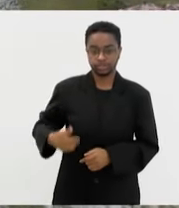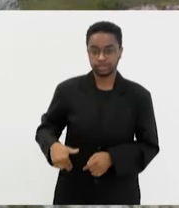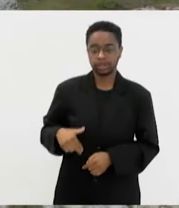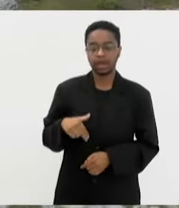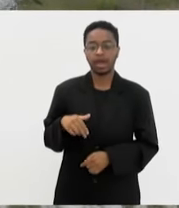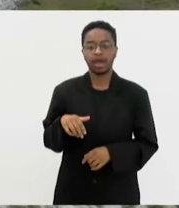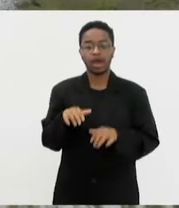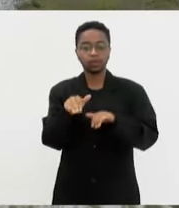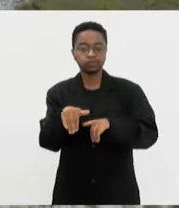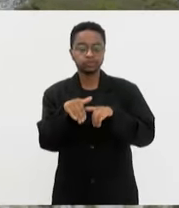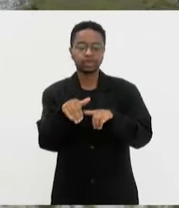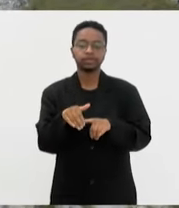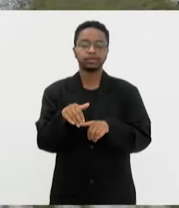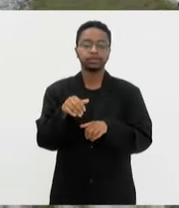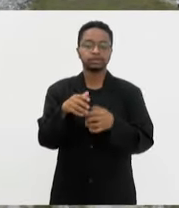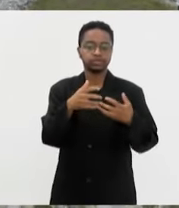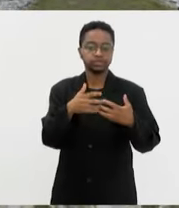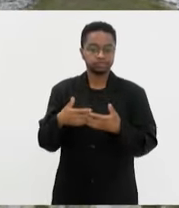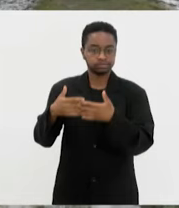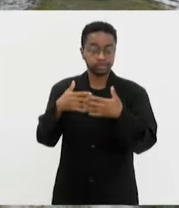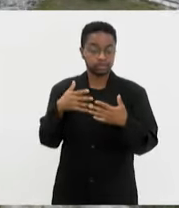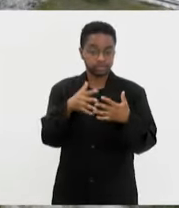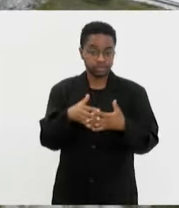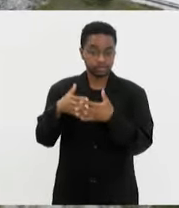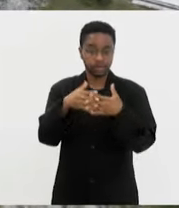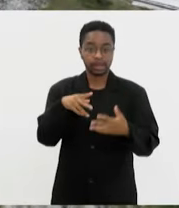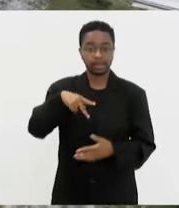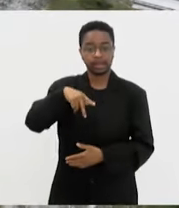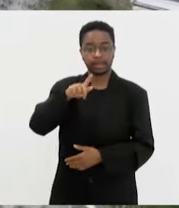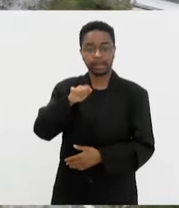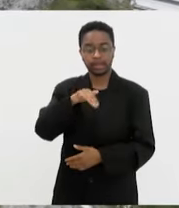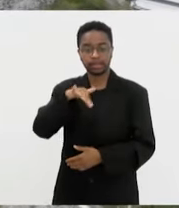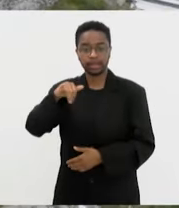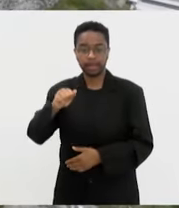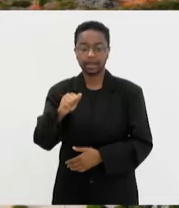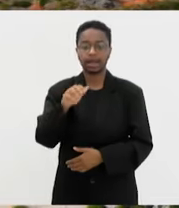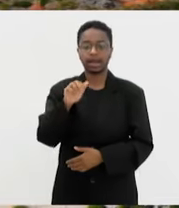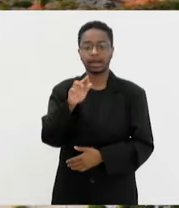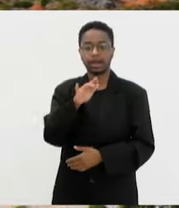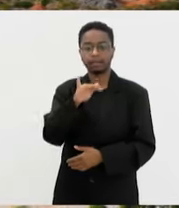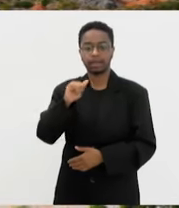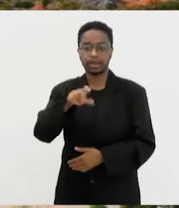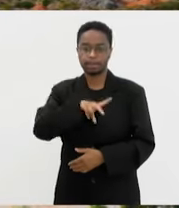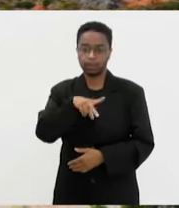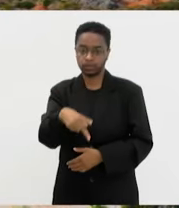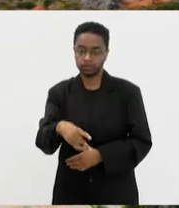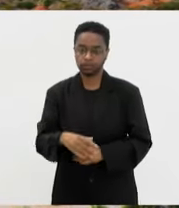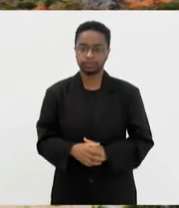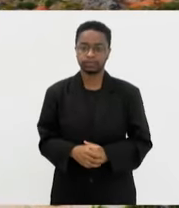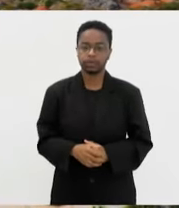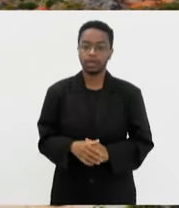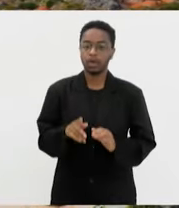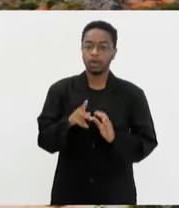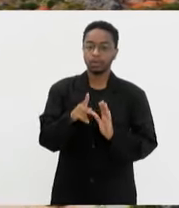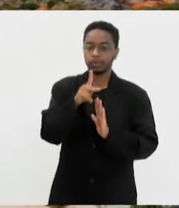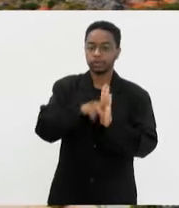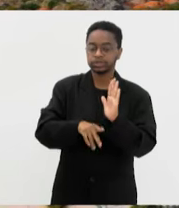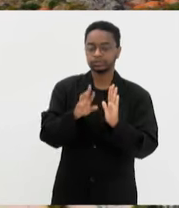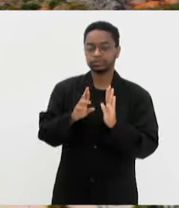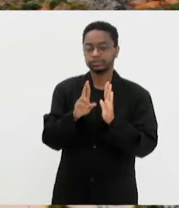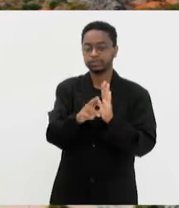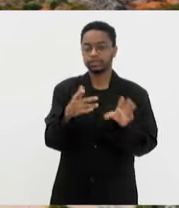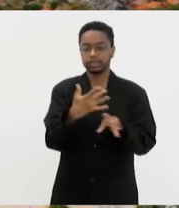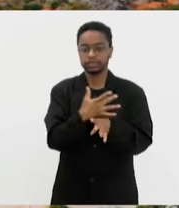Unidos, Alemanha, Quênia, Arábia Saudita, Romênia e Portugal. O projeto que representa a cidade carioca na categoria